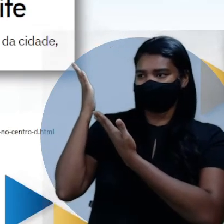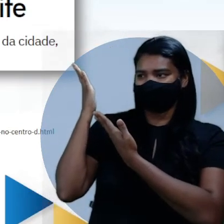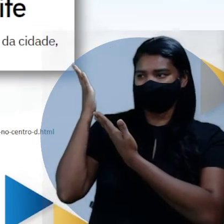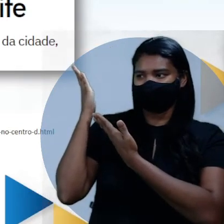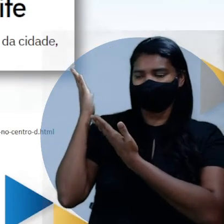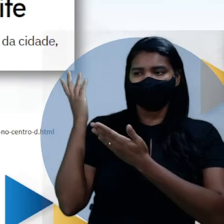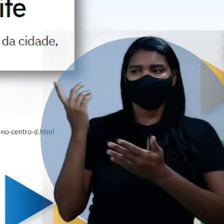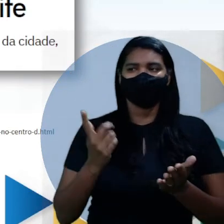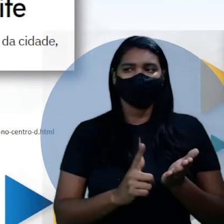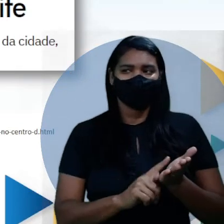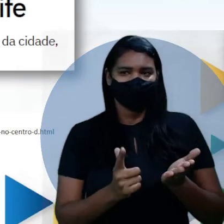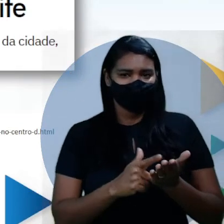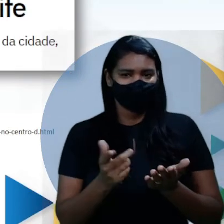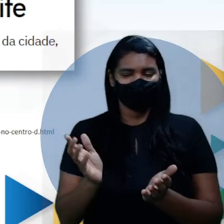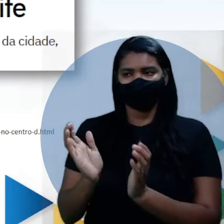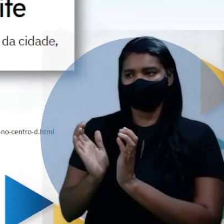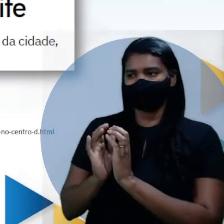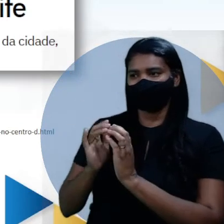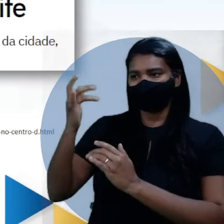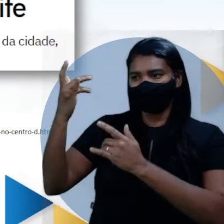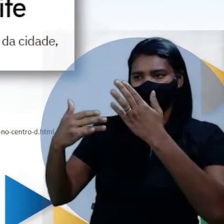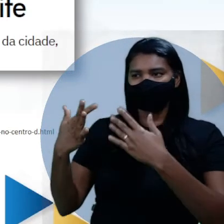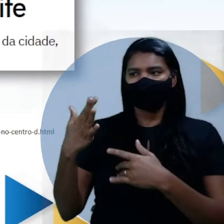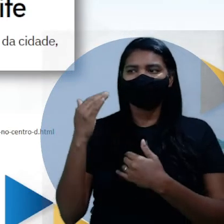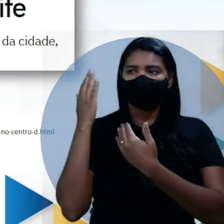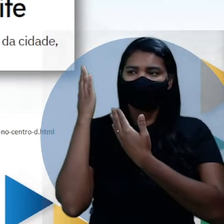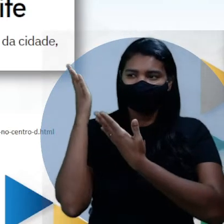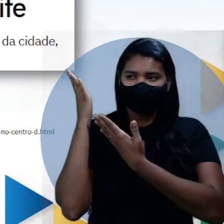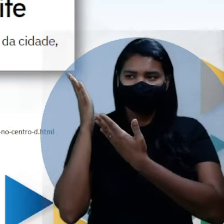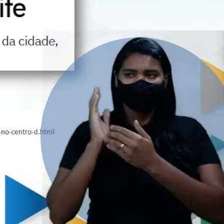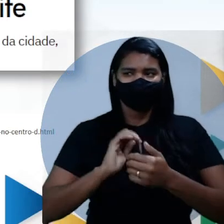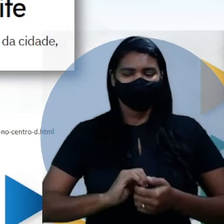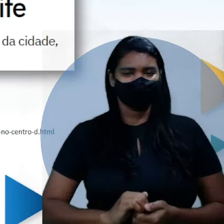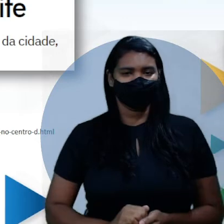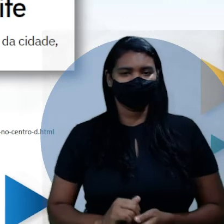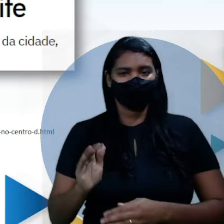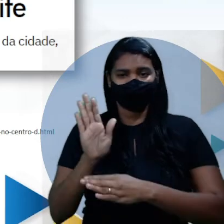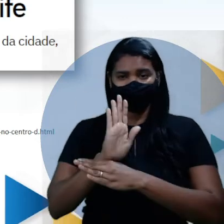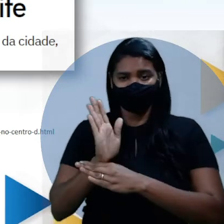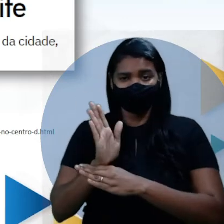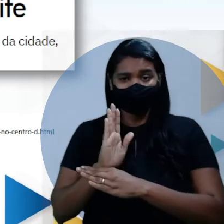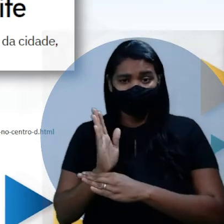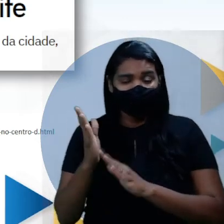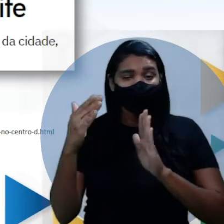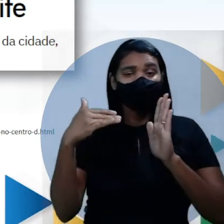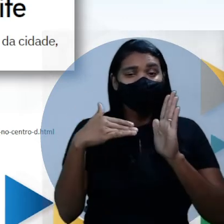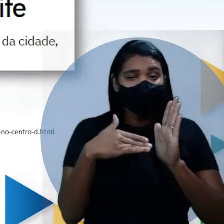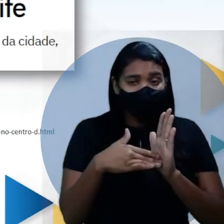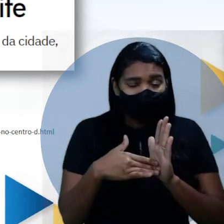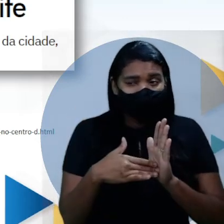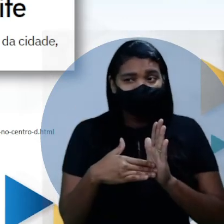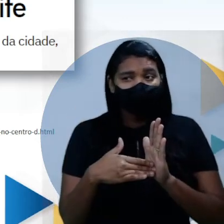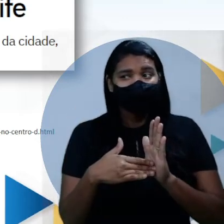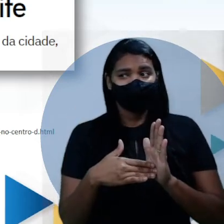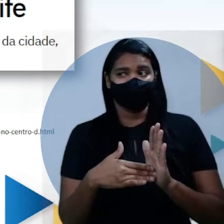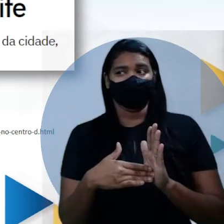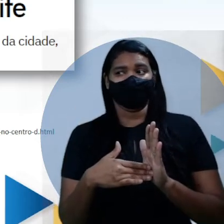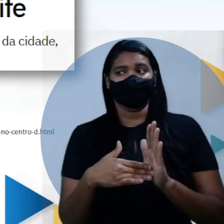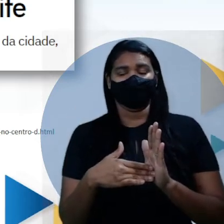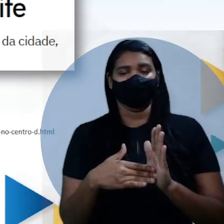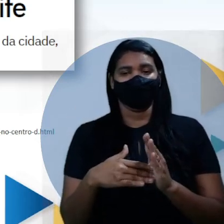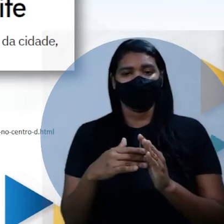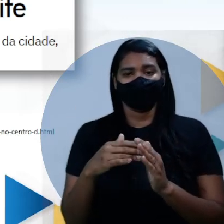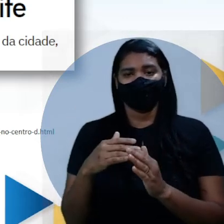Pernambuco, que diz justamente aquilo que o senhor falou. Poderia ler, professor? São Luís é o único sobrevivente da era de ouro dos cinemas do centro